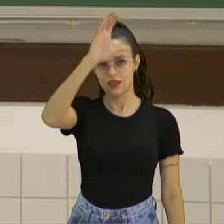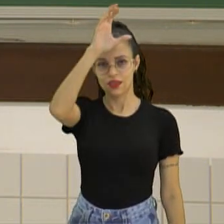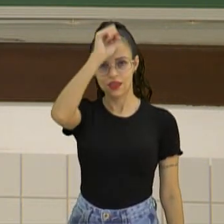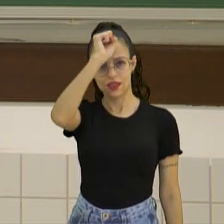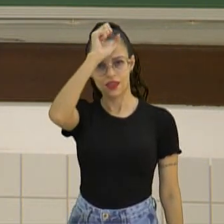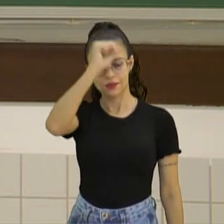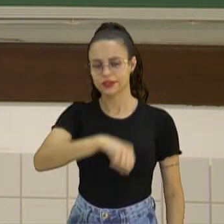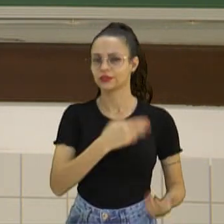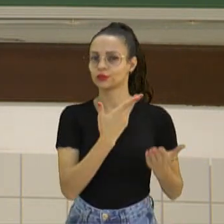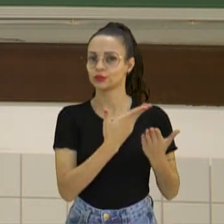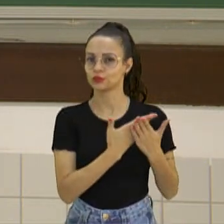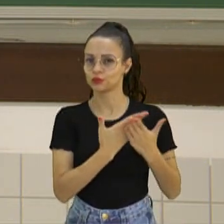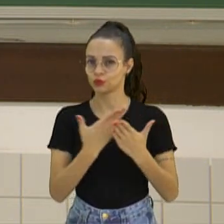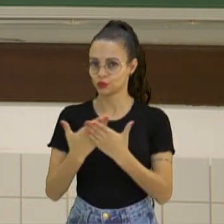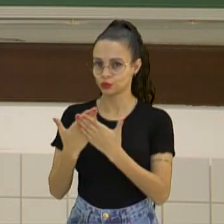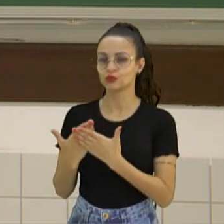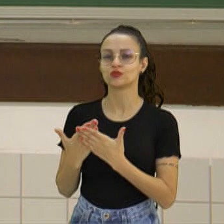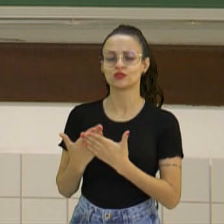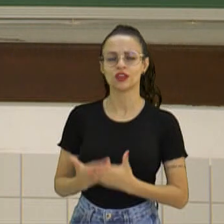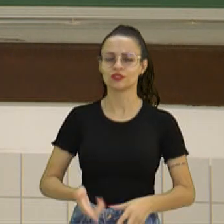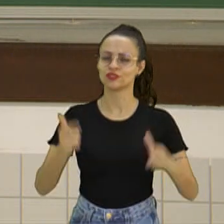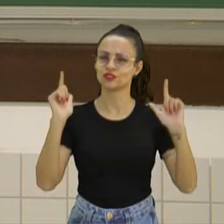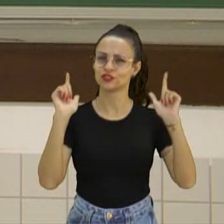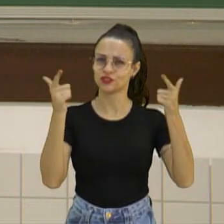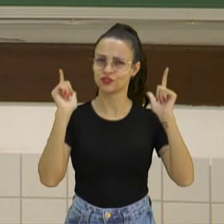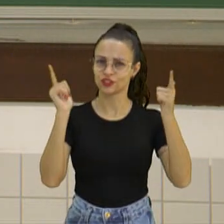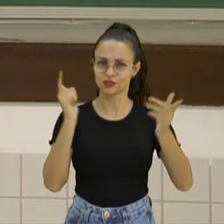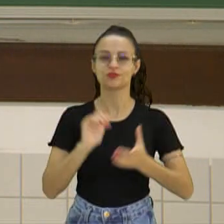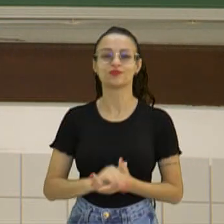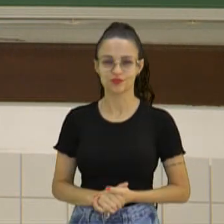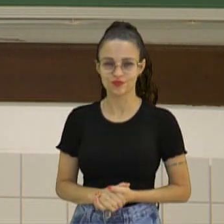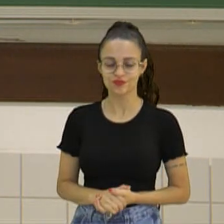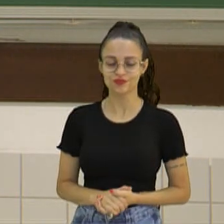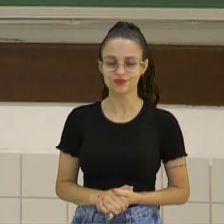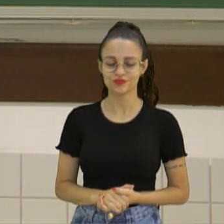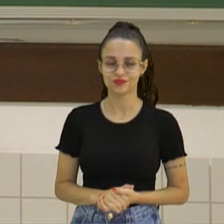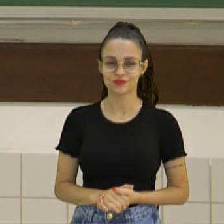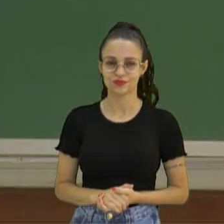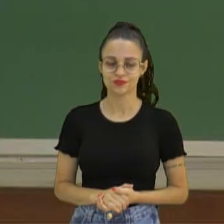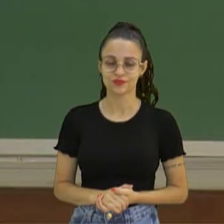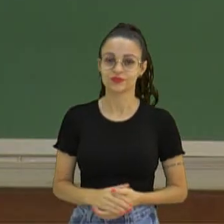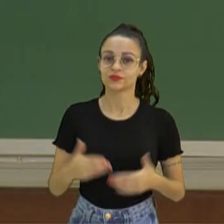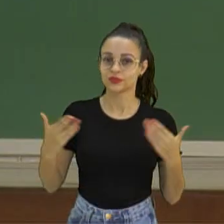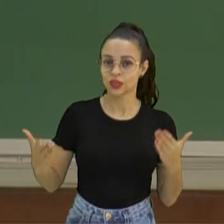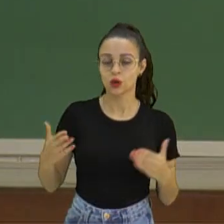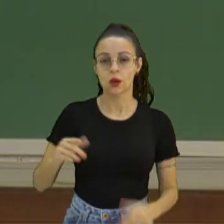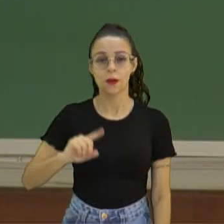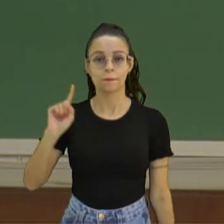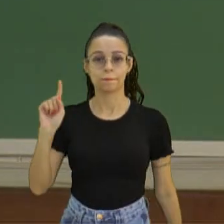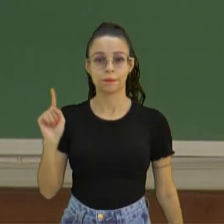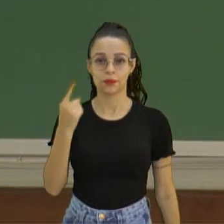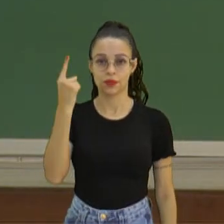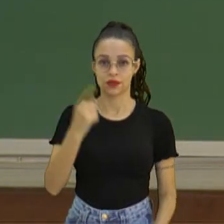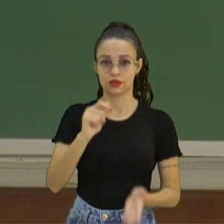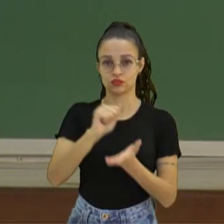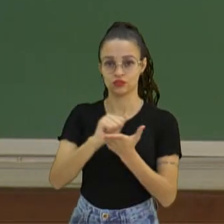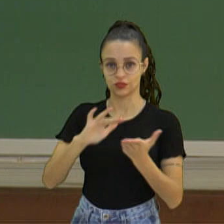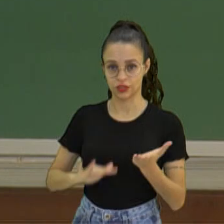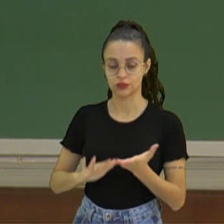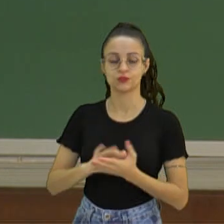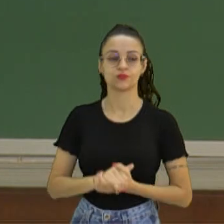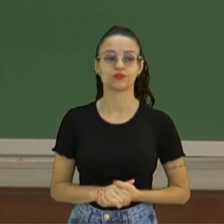aprenderem estudando e se divertindo bem então a primeira atividade é